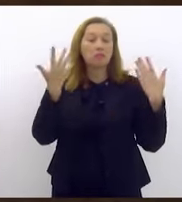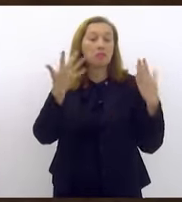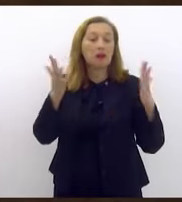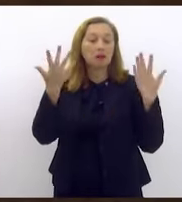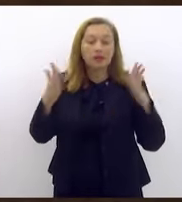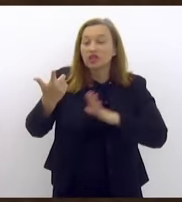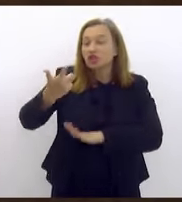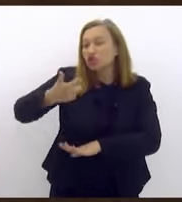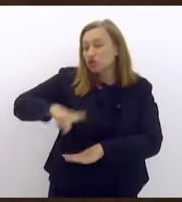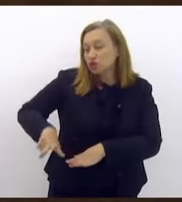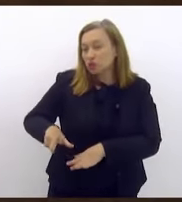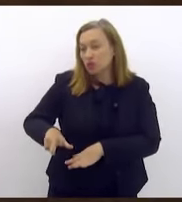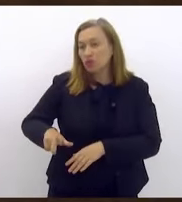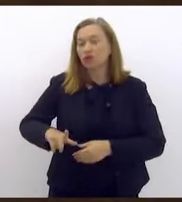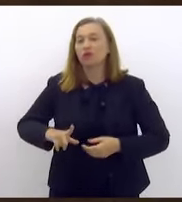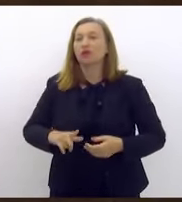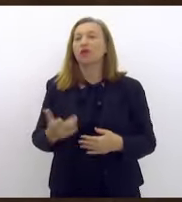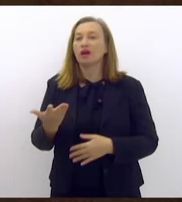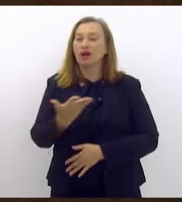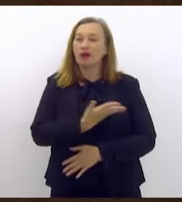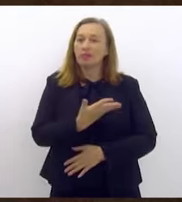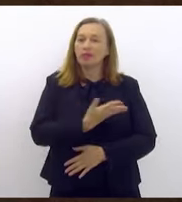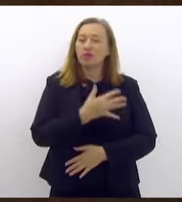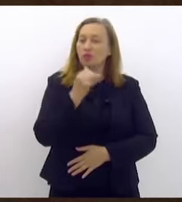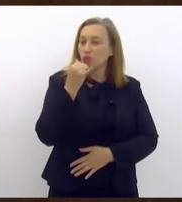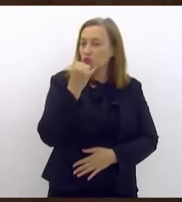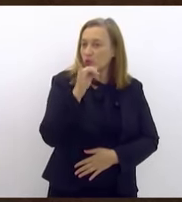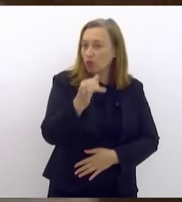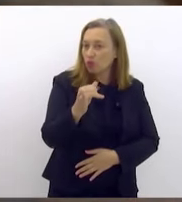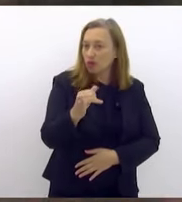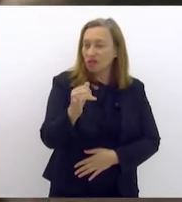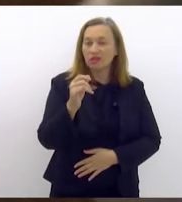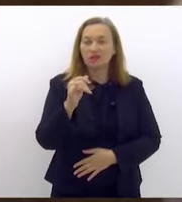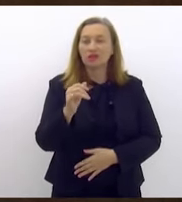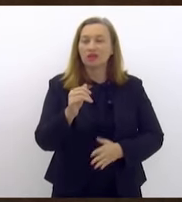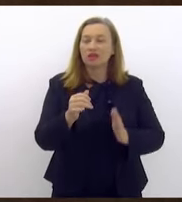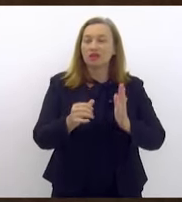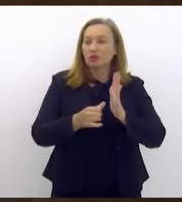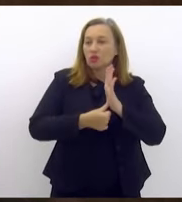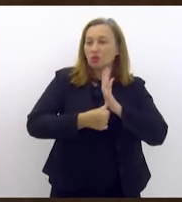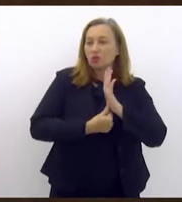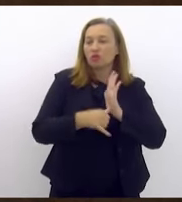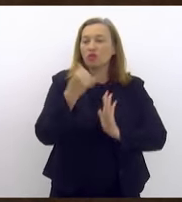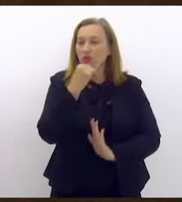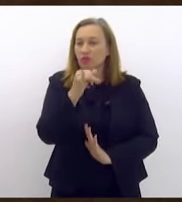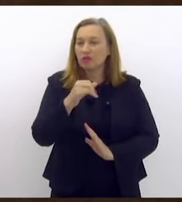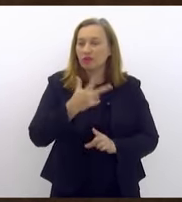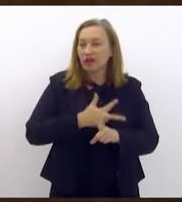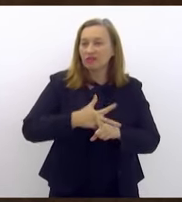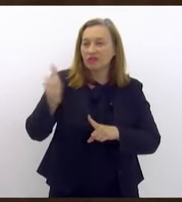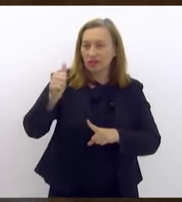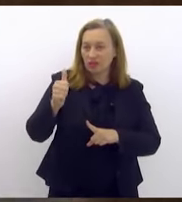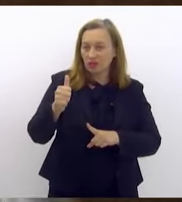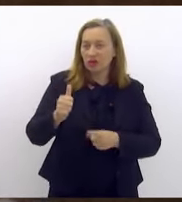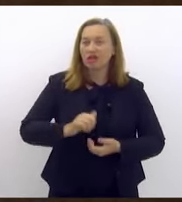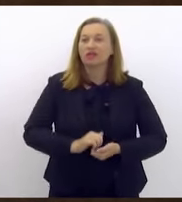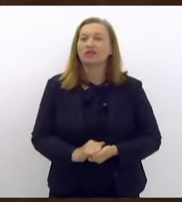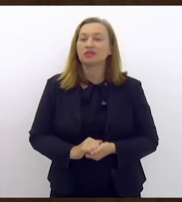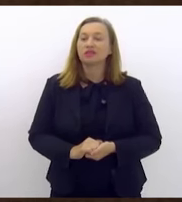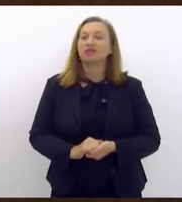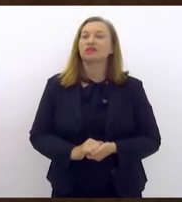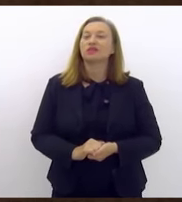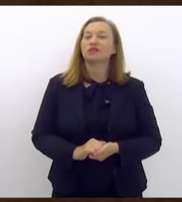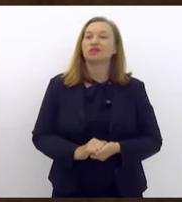vez mais ao nosso querido Fluminense pela vitória da Libertadores da América e, não menos